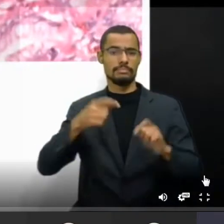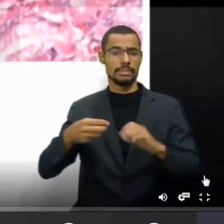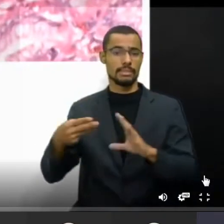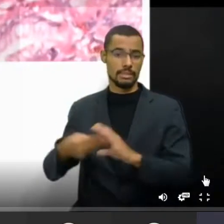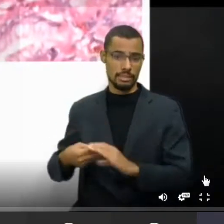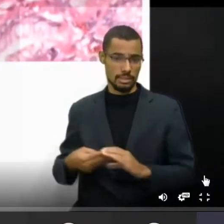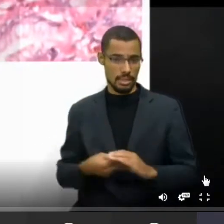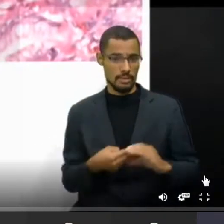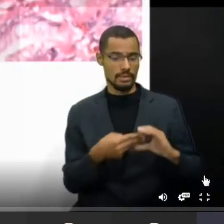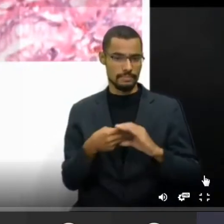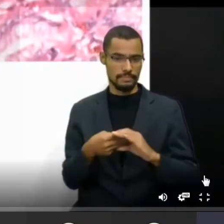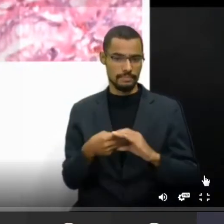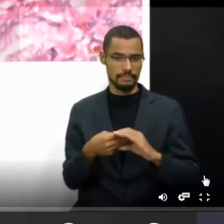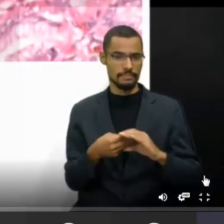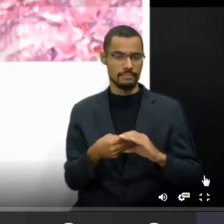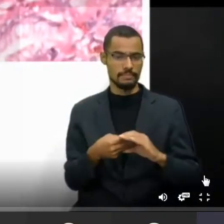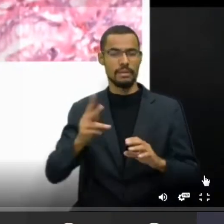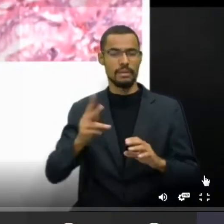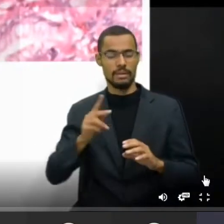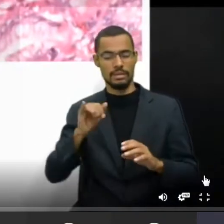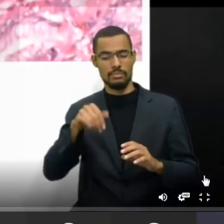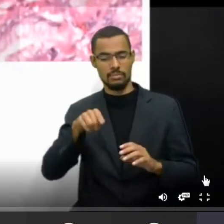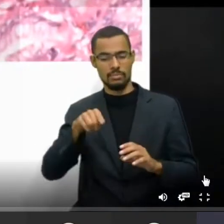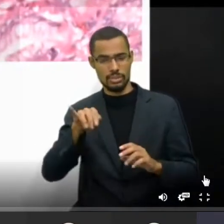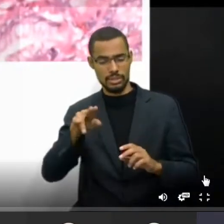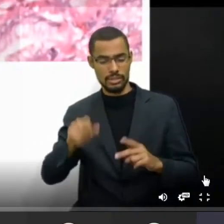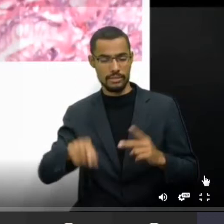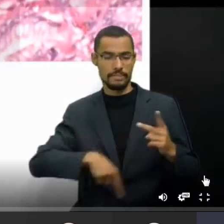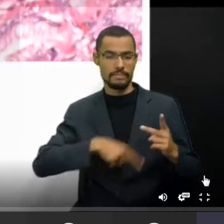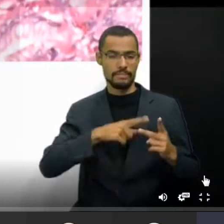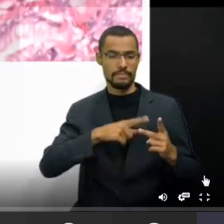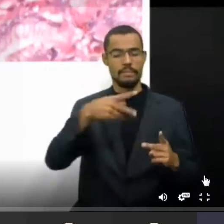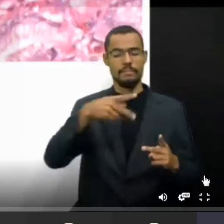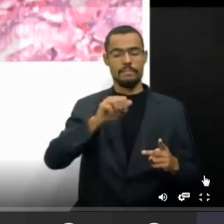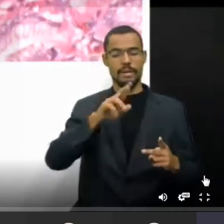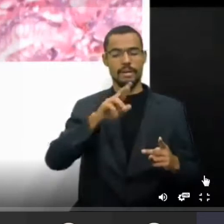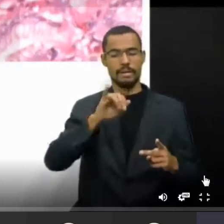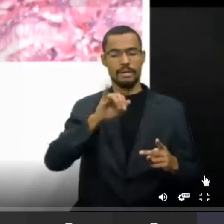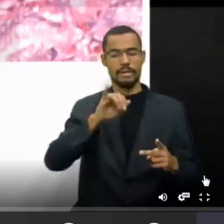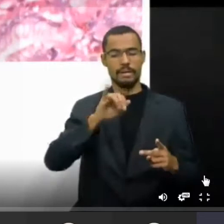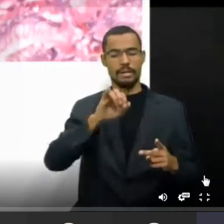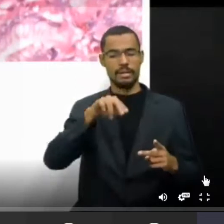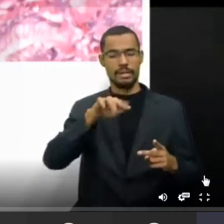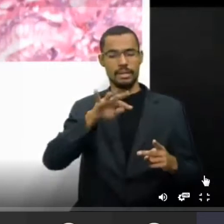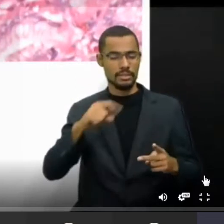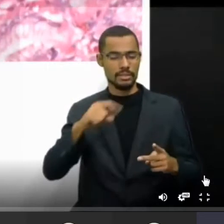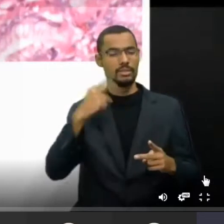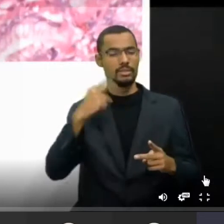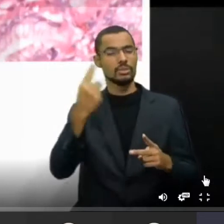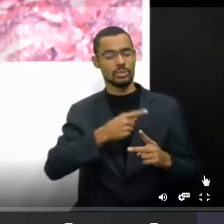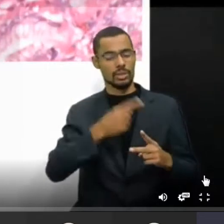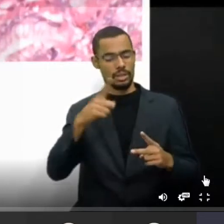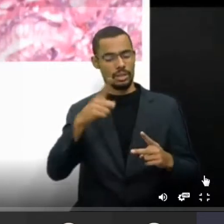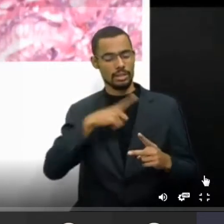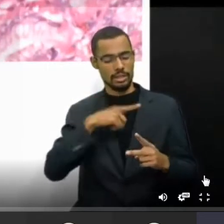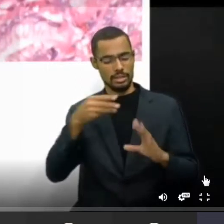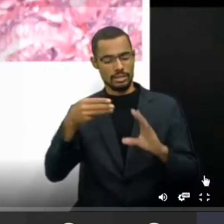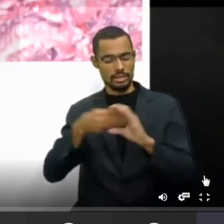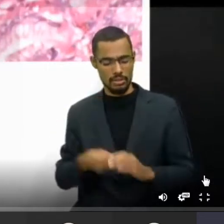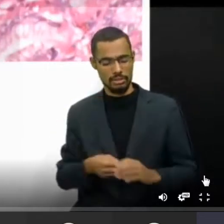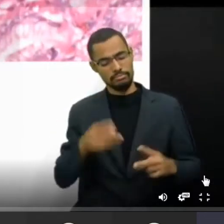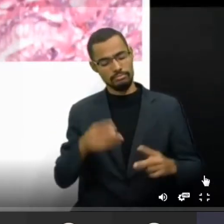são as zimogênicas e células parietais. Então, nós temos aqui as células